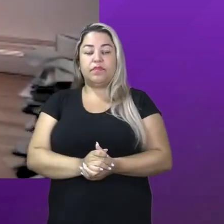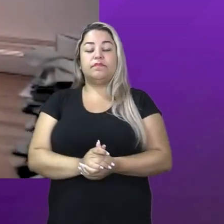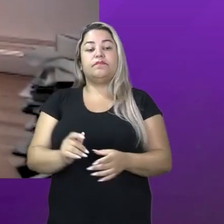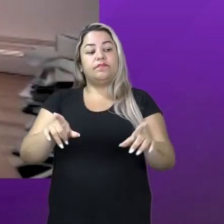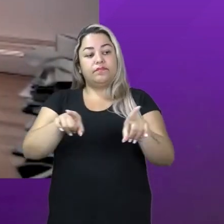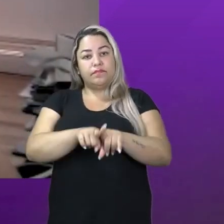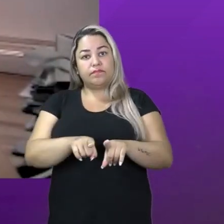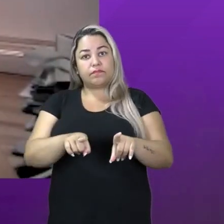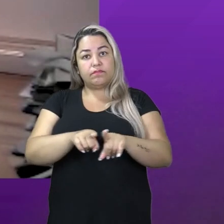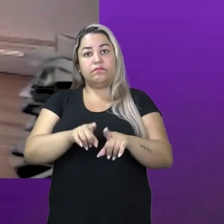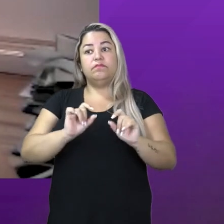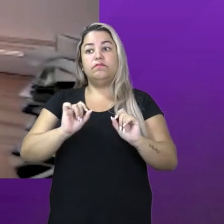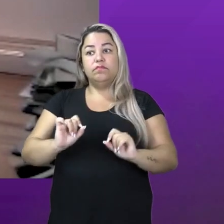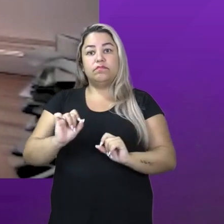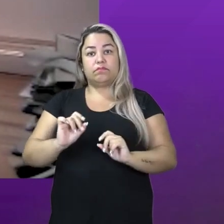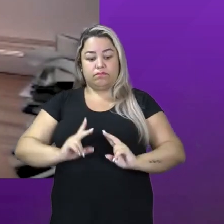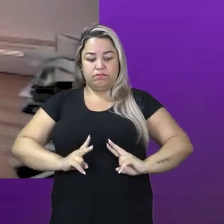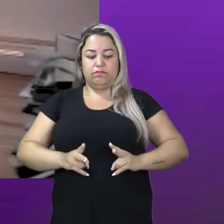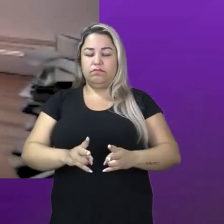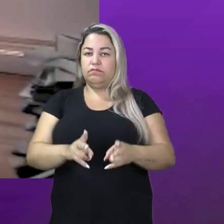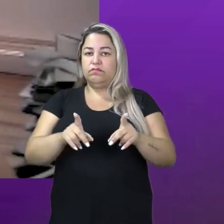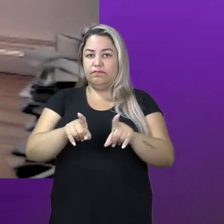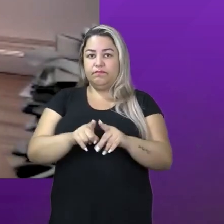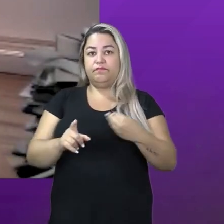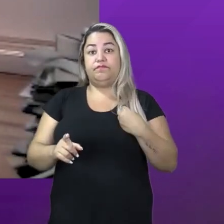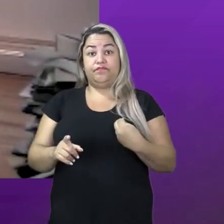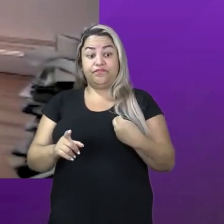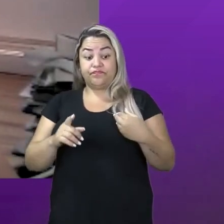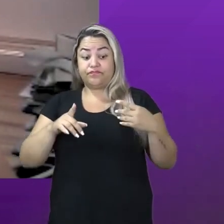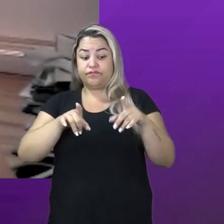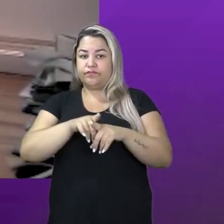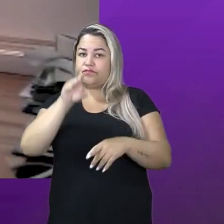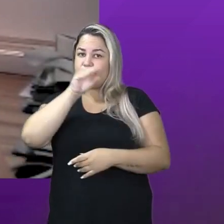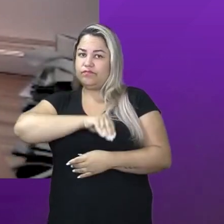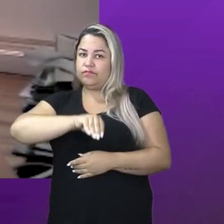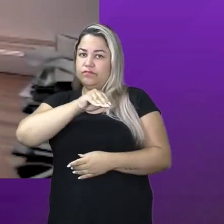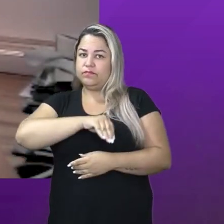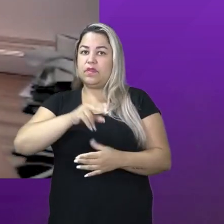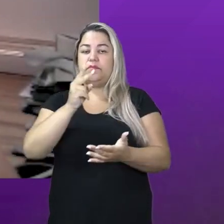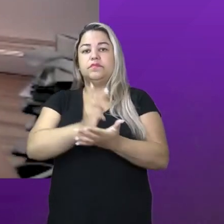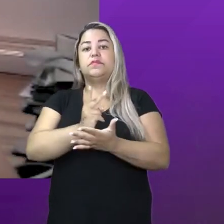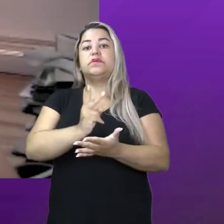também persiste as diferenças salariais, mesmo que